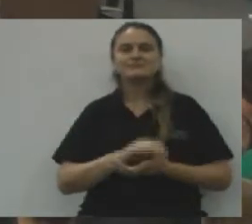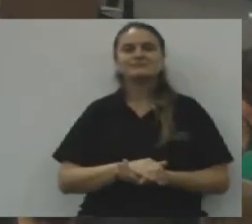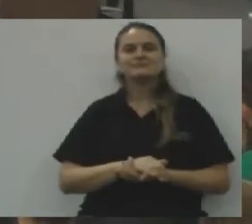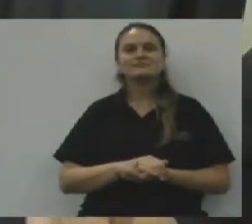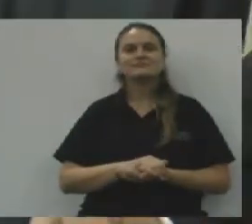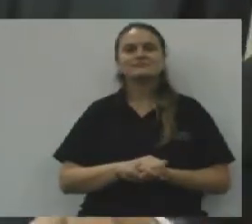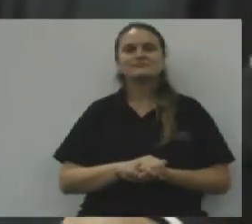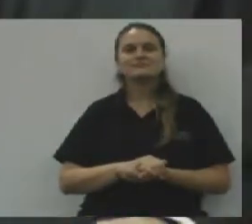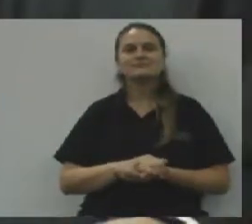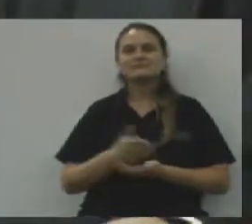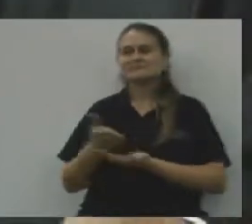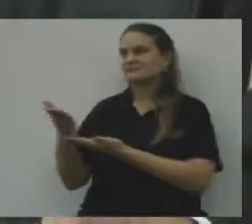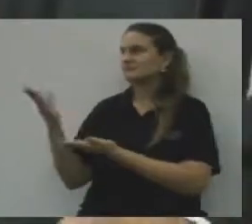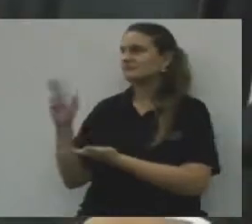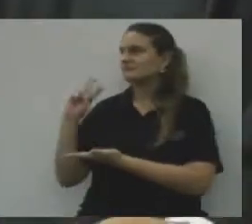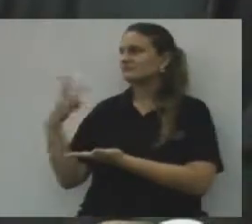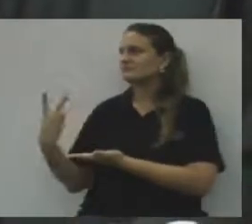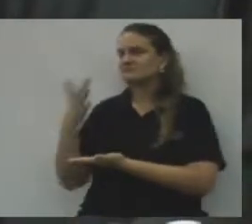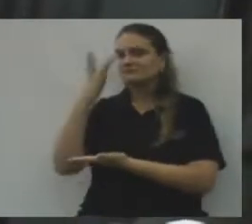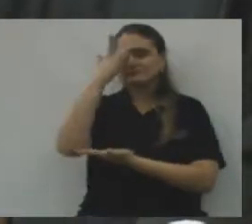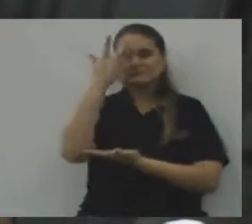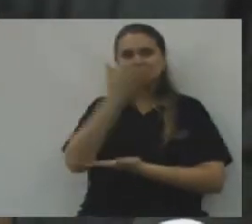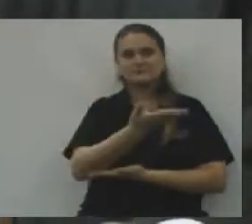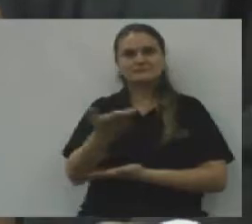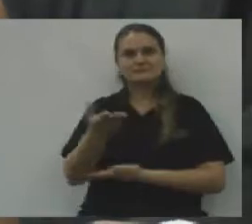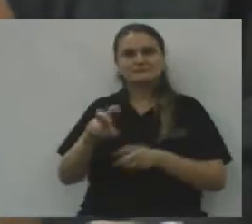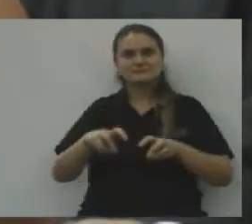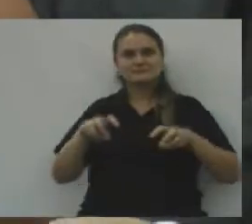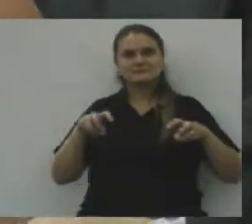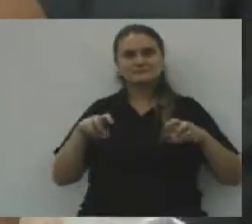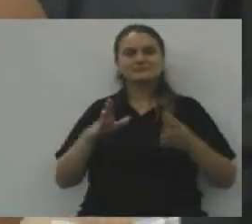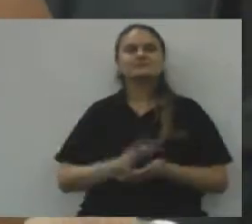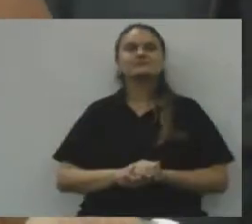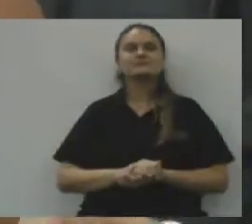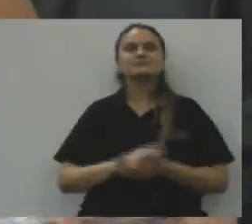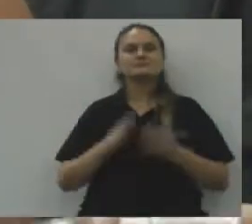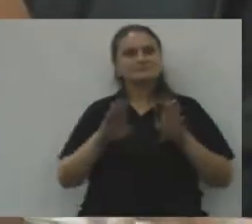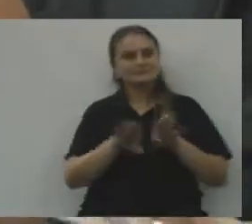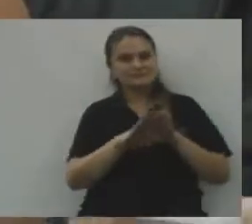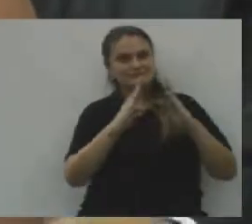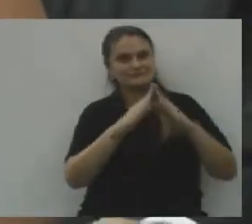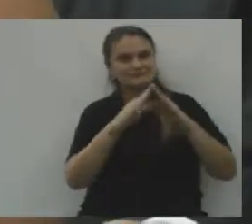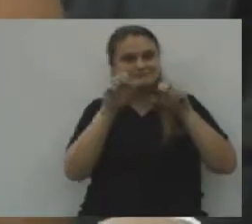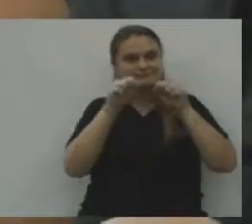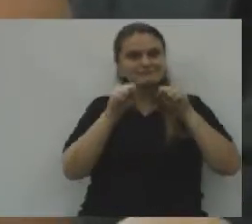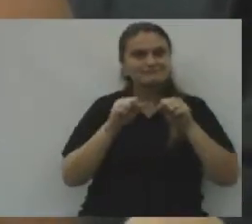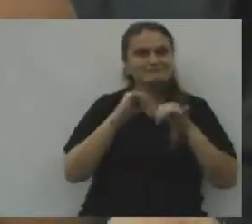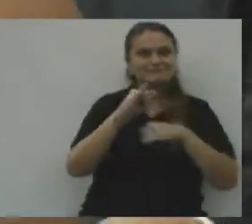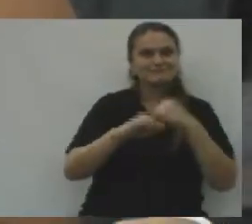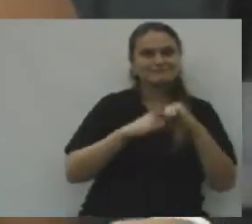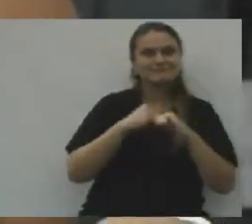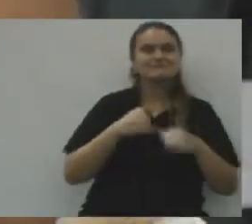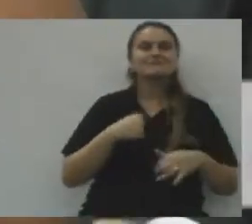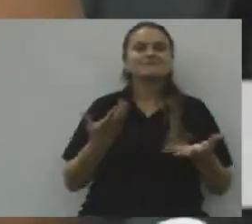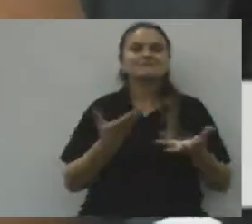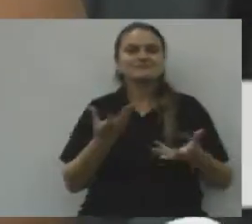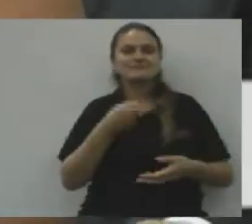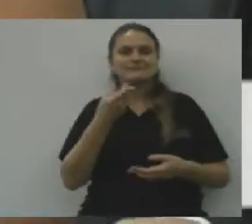Boa noite a nobres colegas, a todos que estão nessa noite nos assistindo aqui em casa. Quero falar